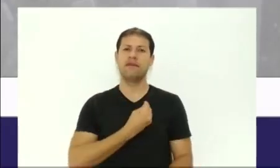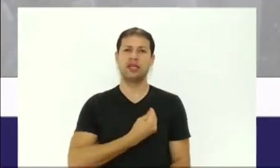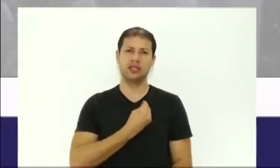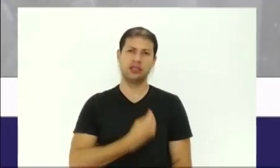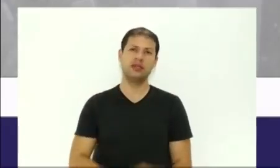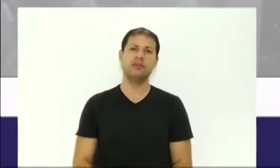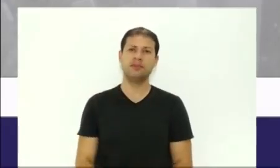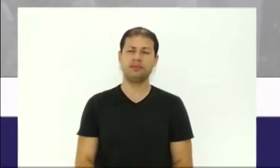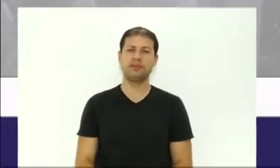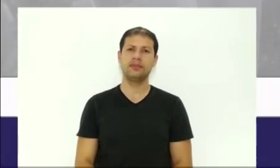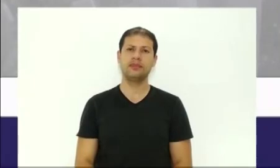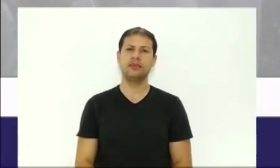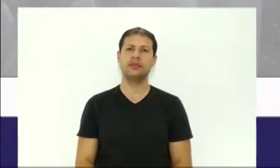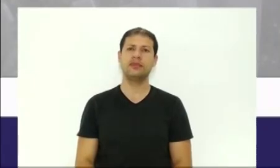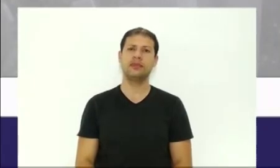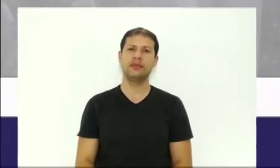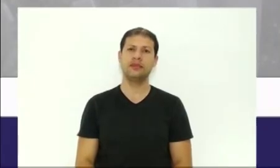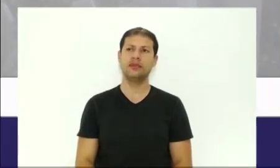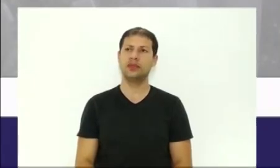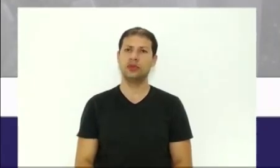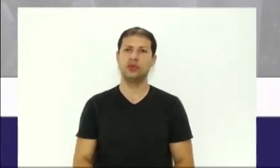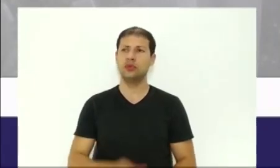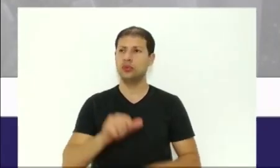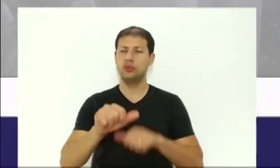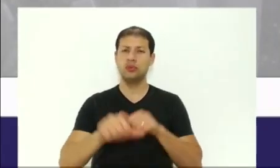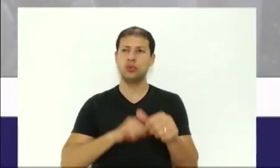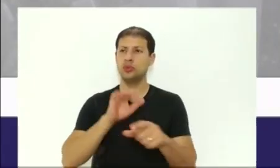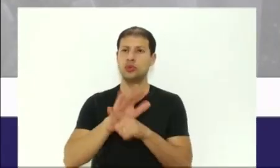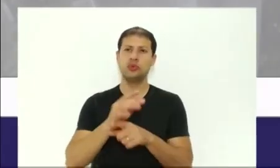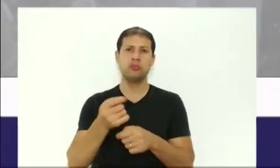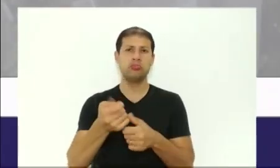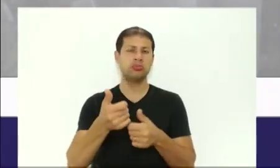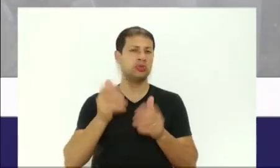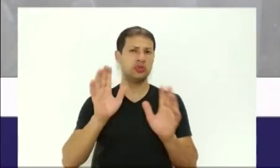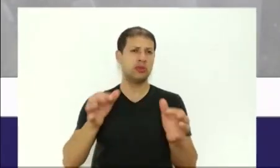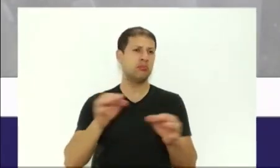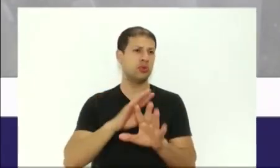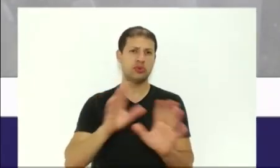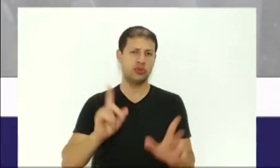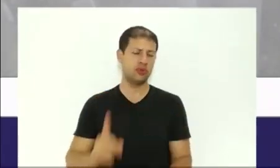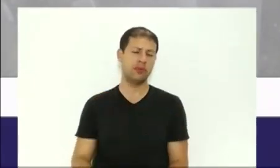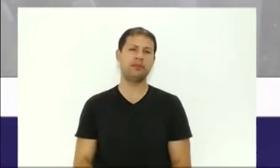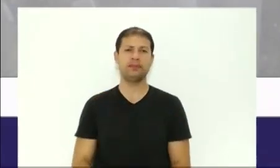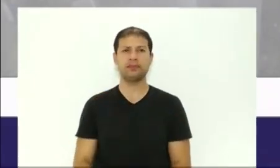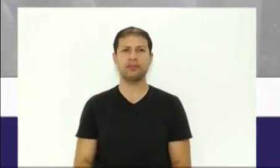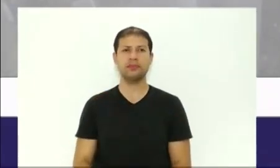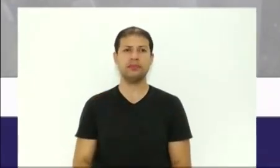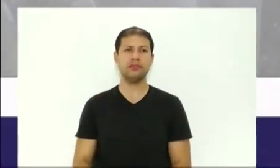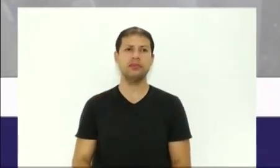e sem alterações dos benefícios já existentes. Então, assim, deixando mais claro